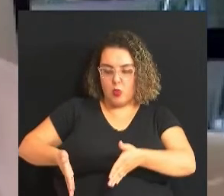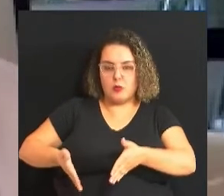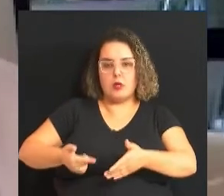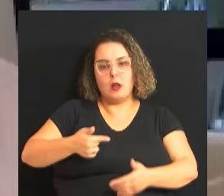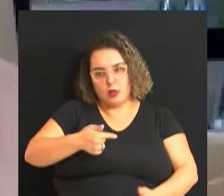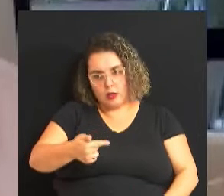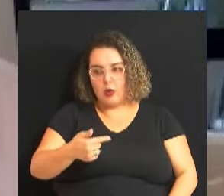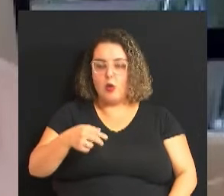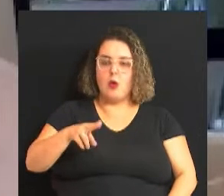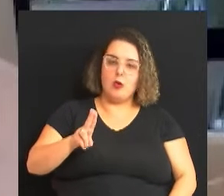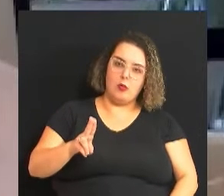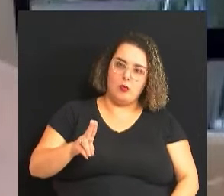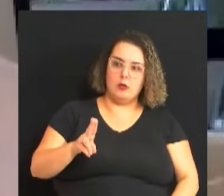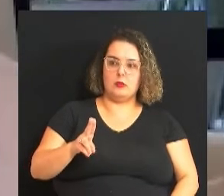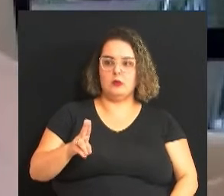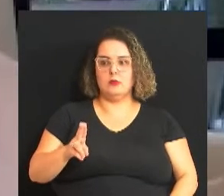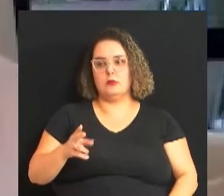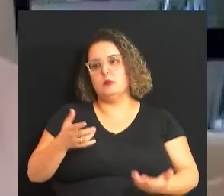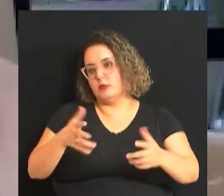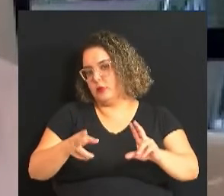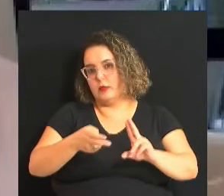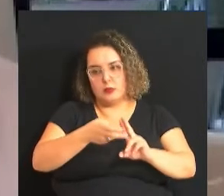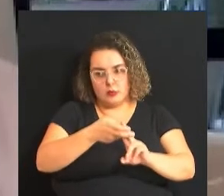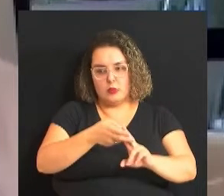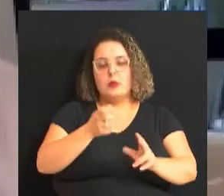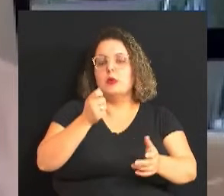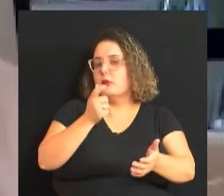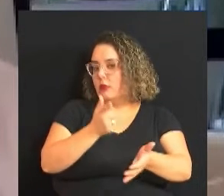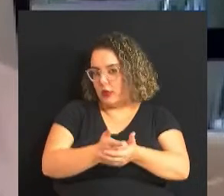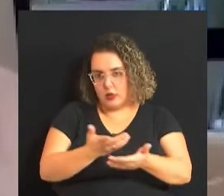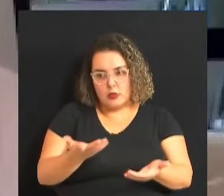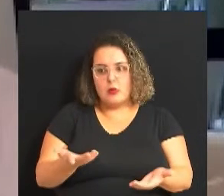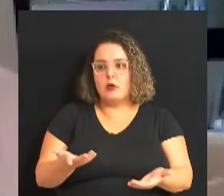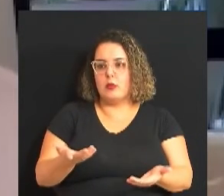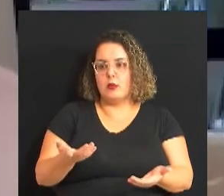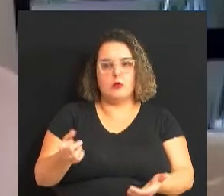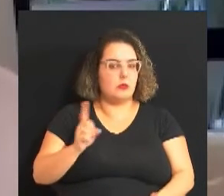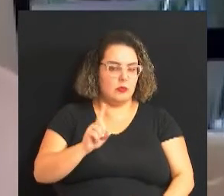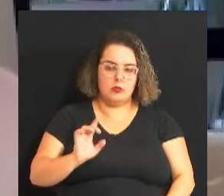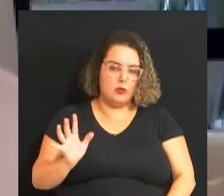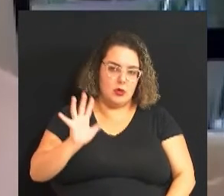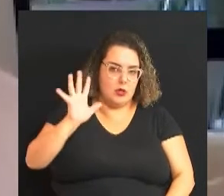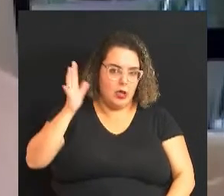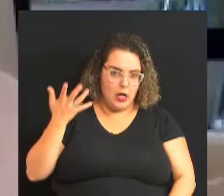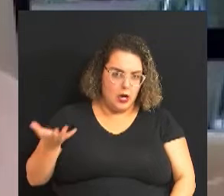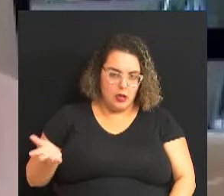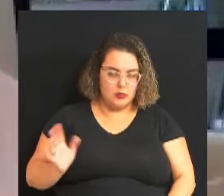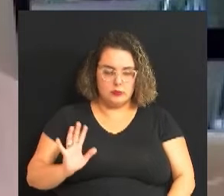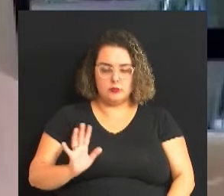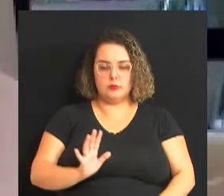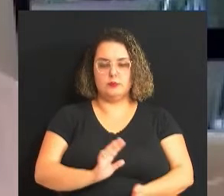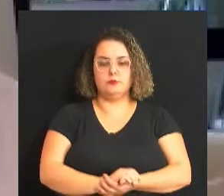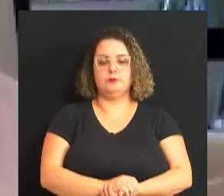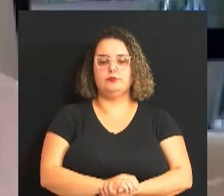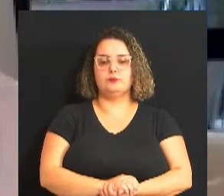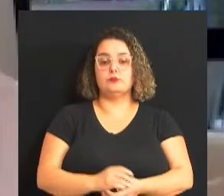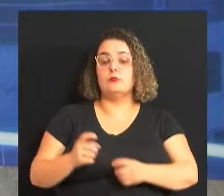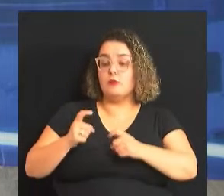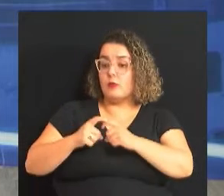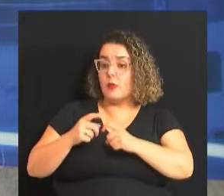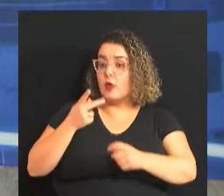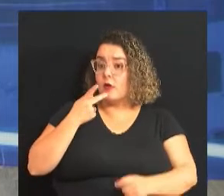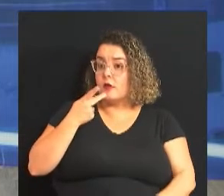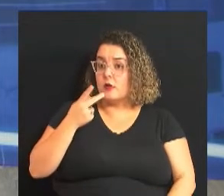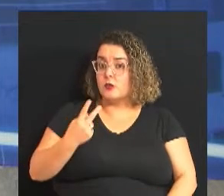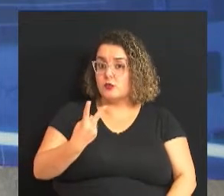Ou se a pessoa não quer ir ao SUS, ela vai comprar, mas também não é caro, não é uma coisa muito cara. Doutor, o senhor citou aí 2